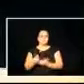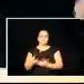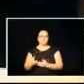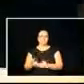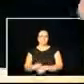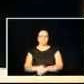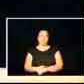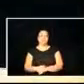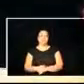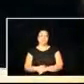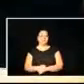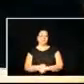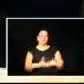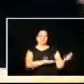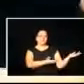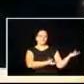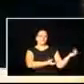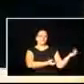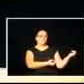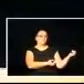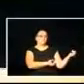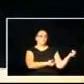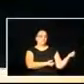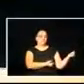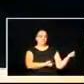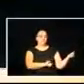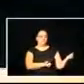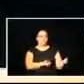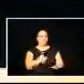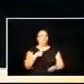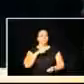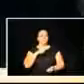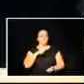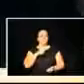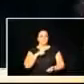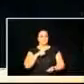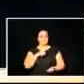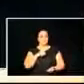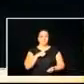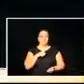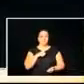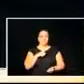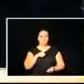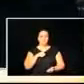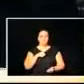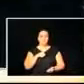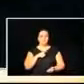terão oportunidade, como eu tive a oportunidade de estudar na Unital, assim como outros tantos aqui,